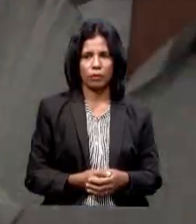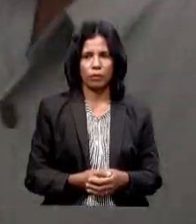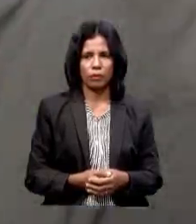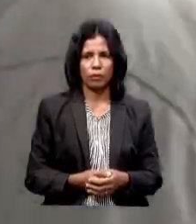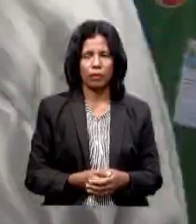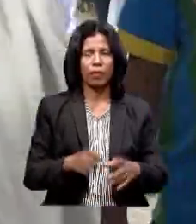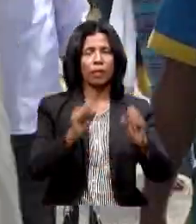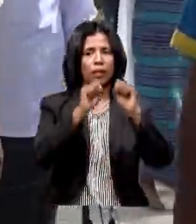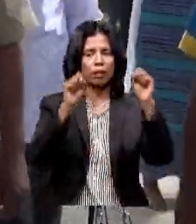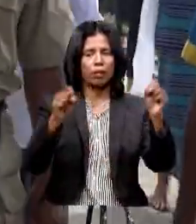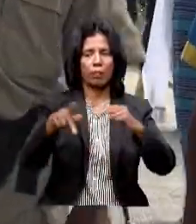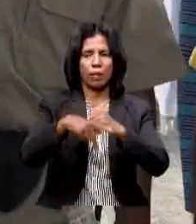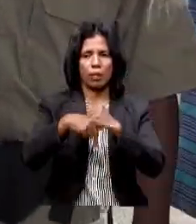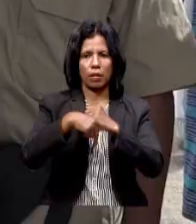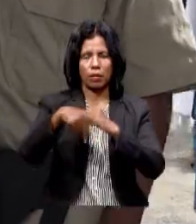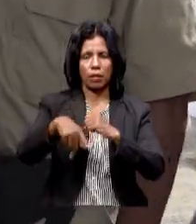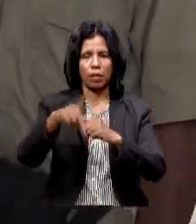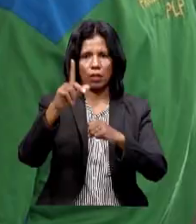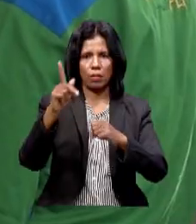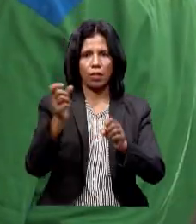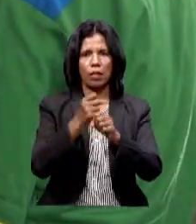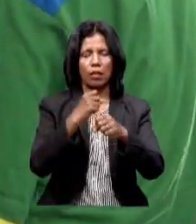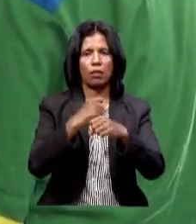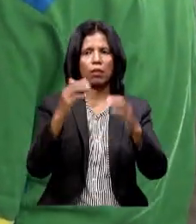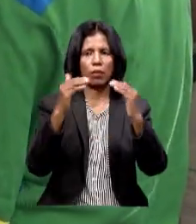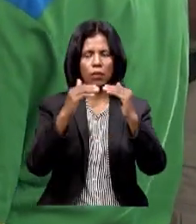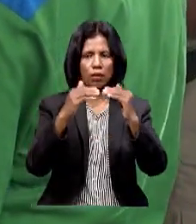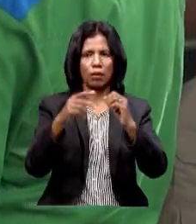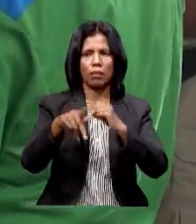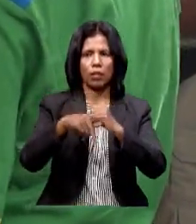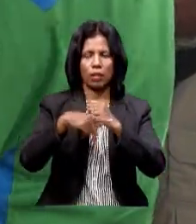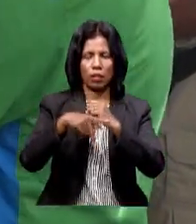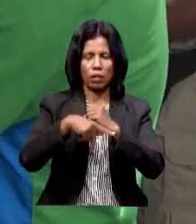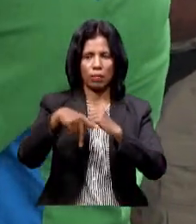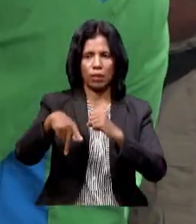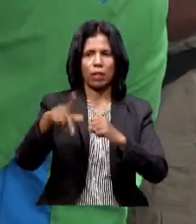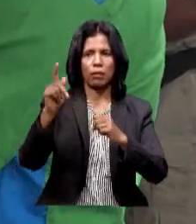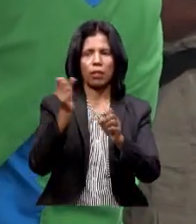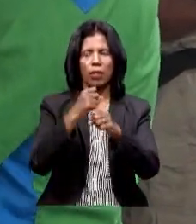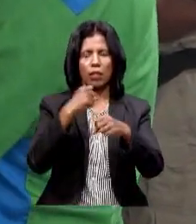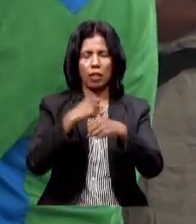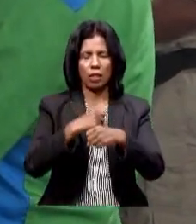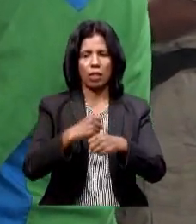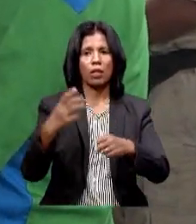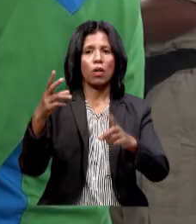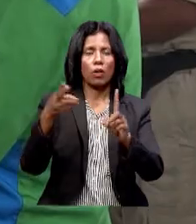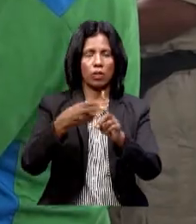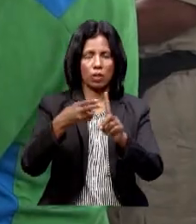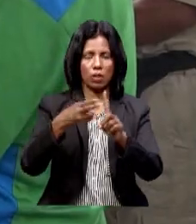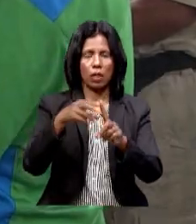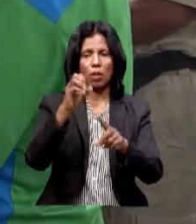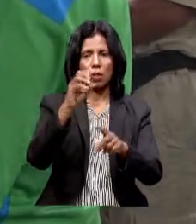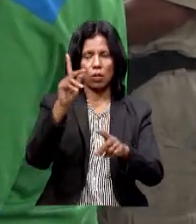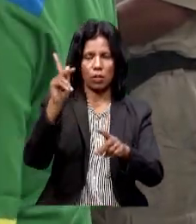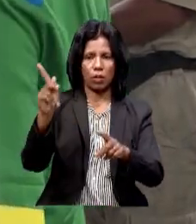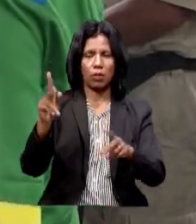Sábado, né, Partido de Libertação Popular realiza a Conferência Nacional do Partido de Libertação Popular, né, Halau Ia Salão Ocaucindo de Ile Sábado, né, onde